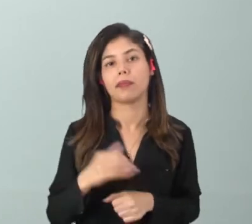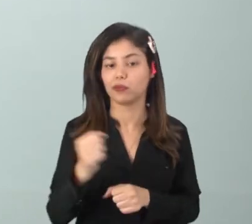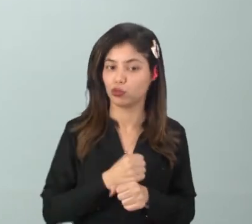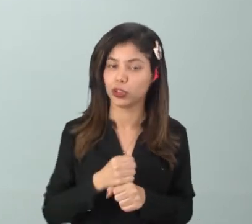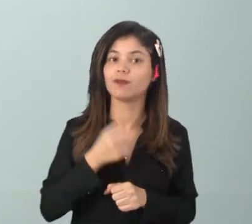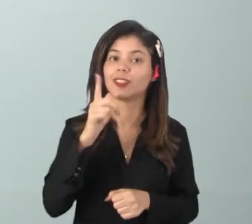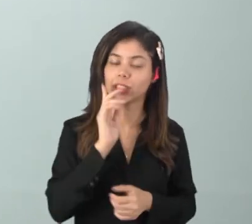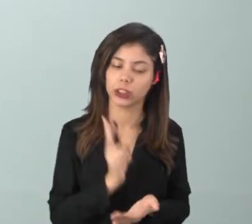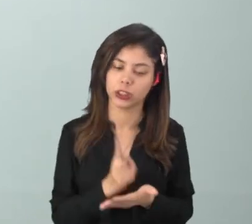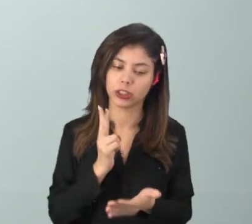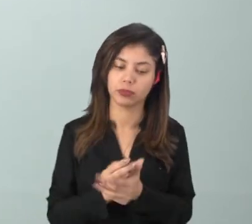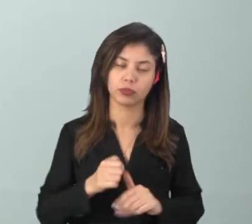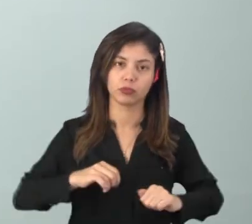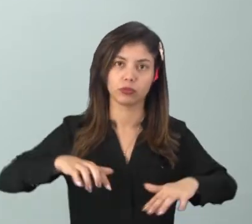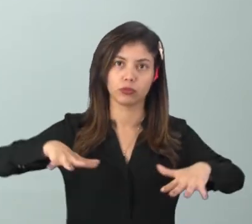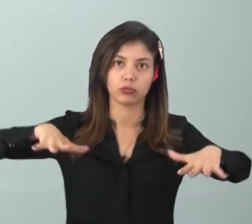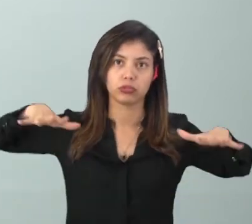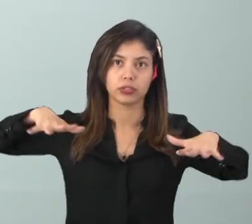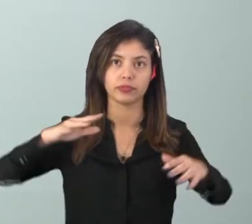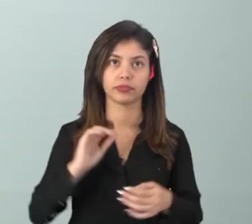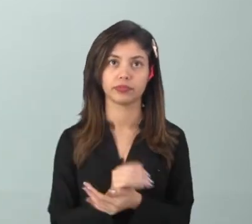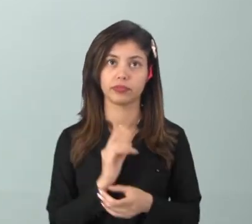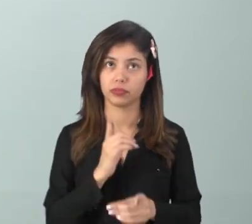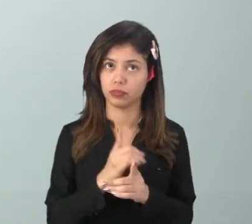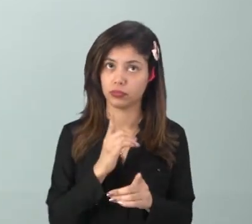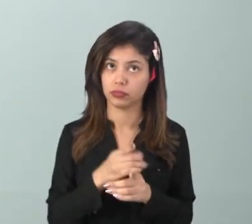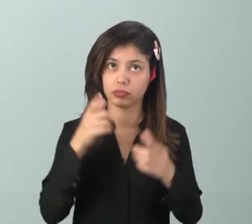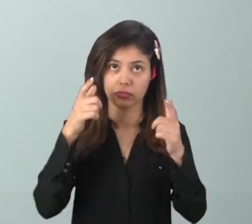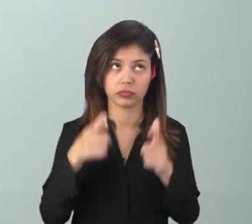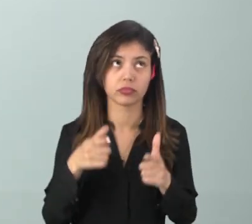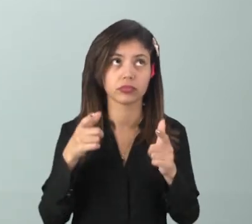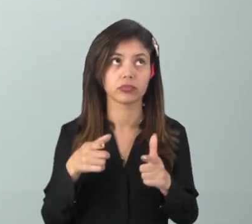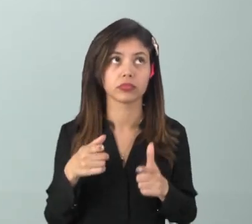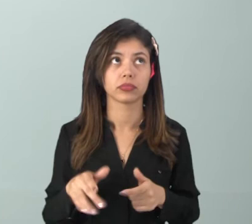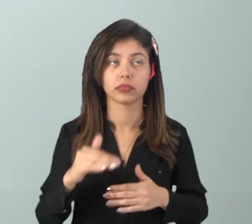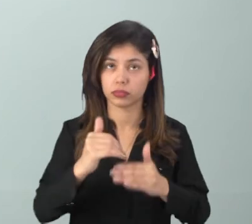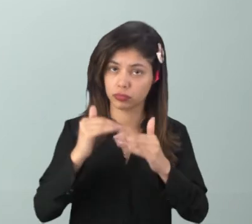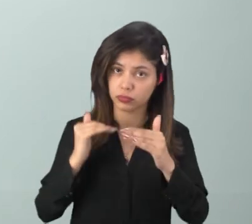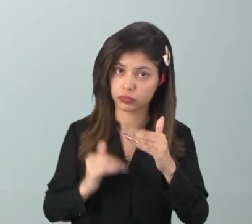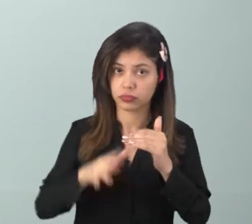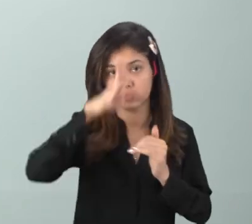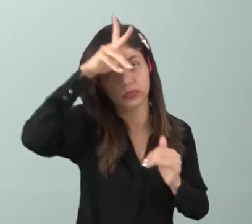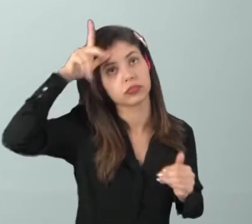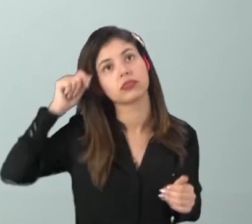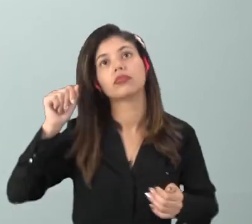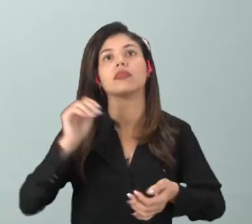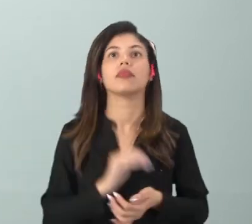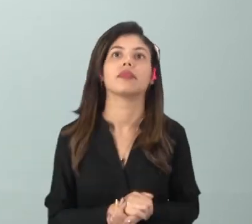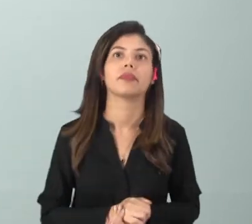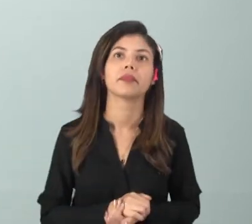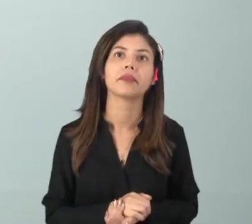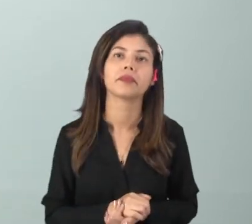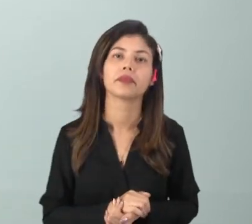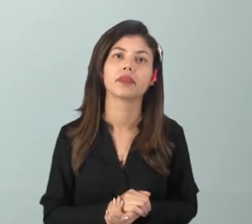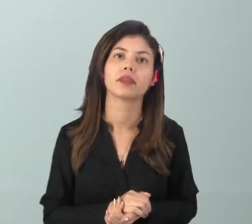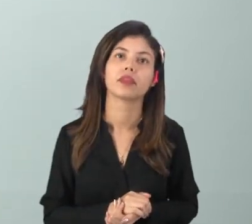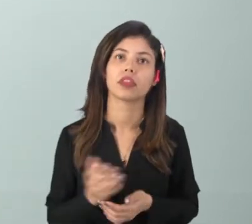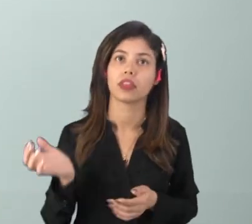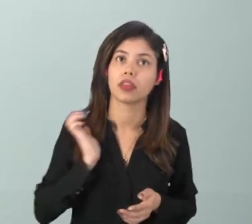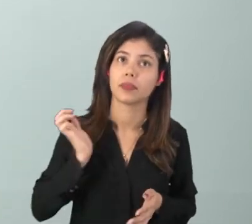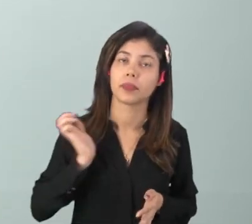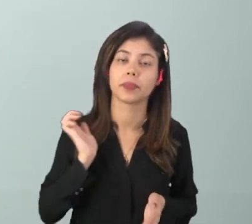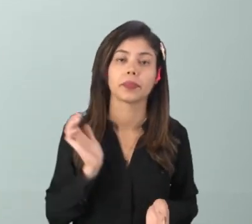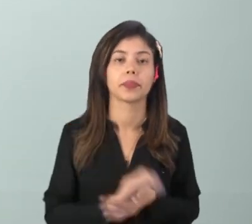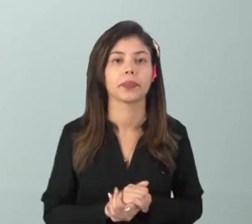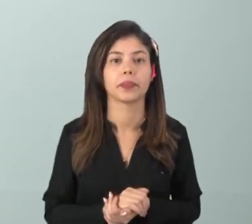ano, tá? É um bioma ali que está localizado um pouco abaixo da Amazônia, tá, gente? É um bioma muito rico